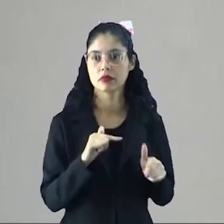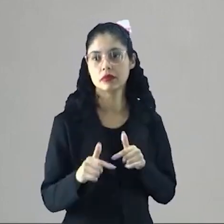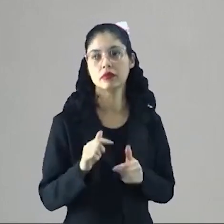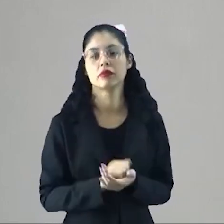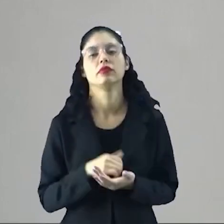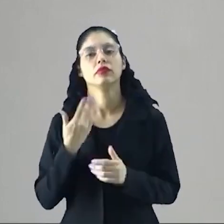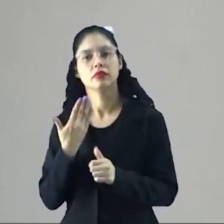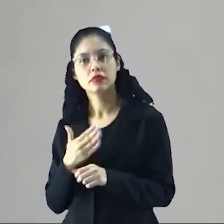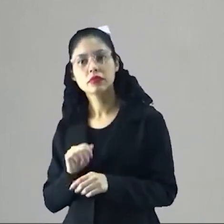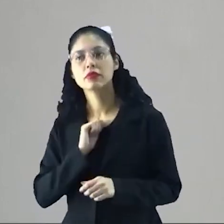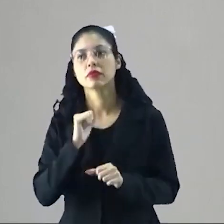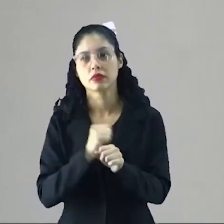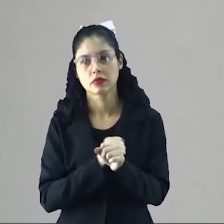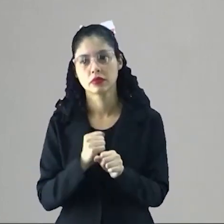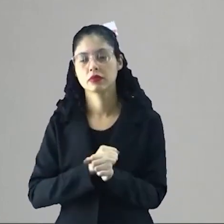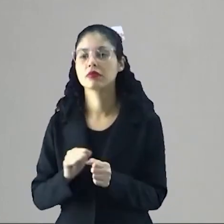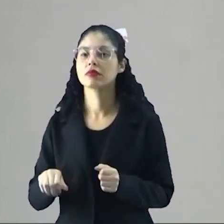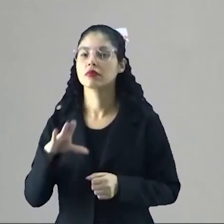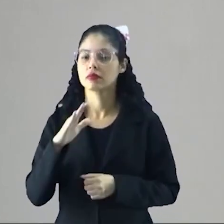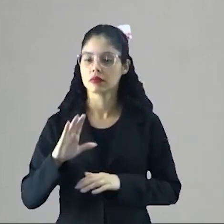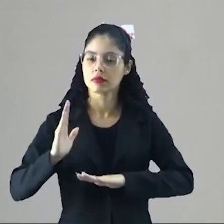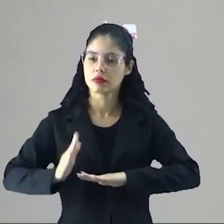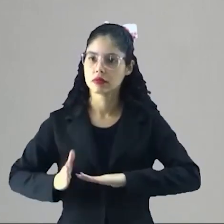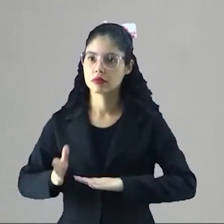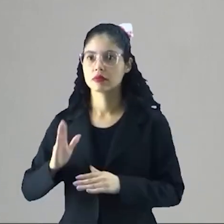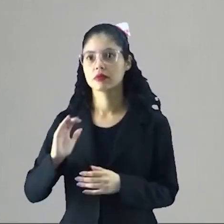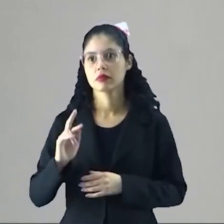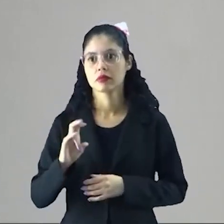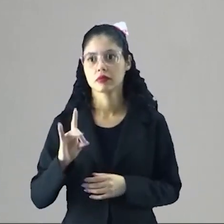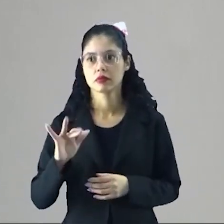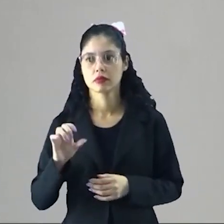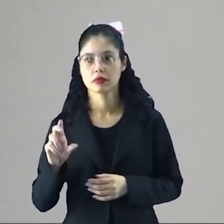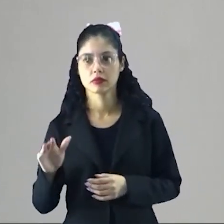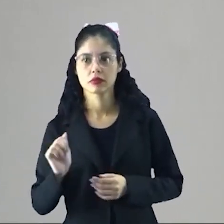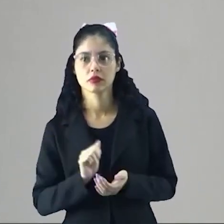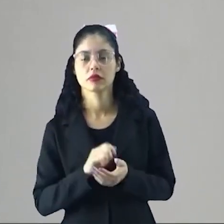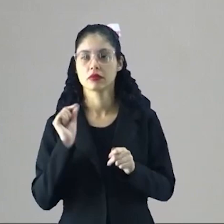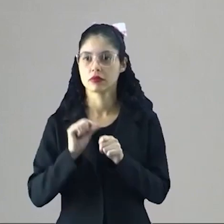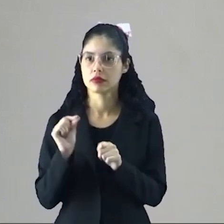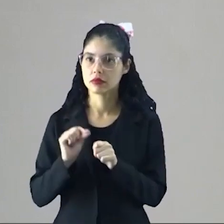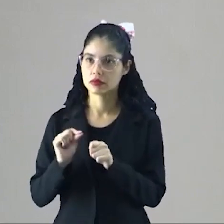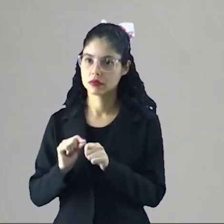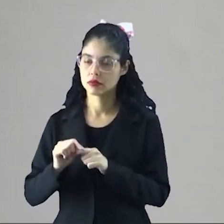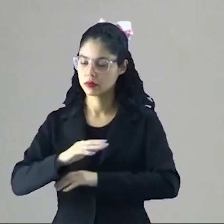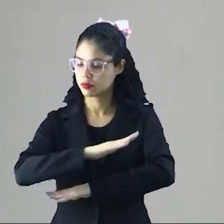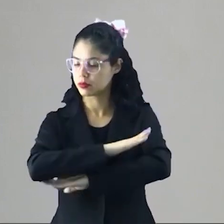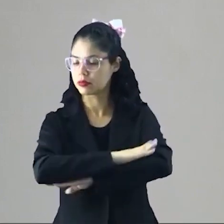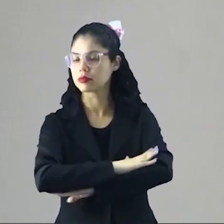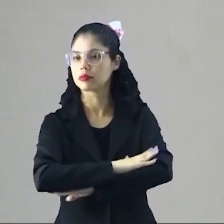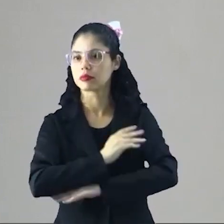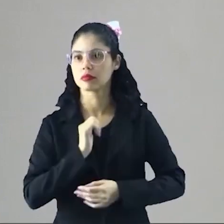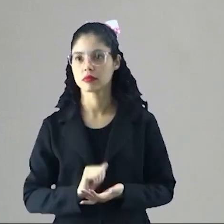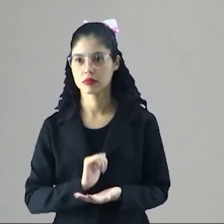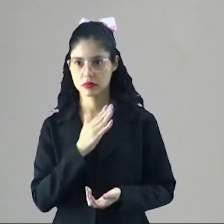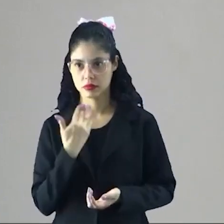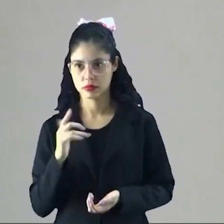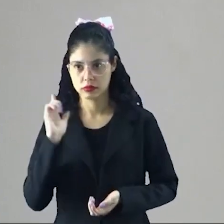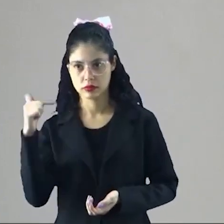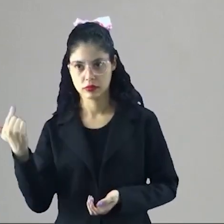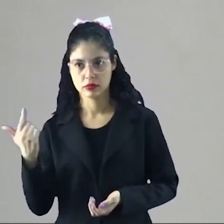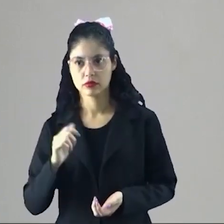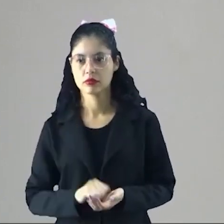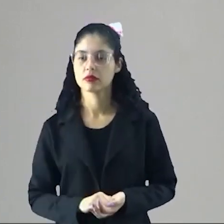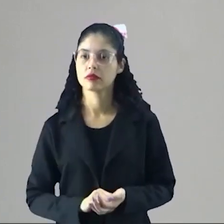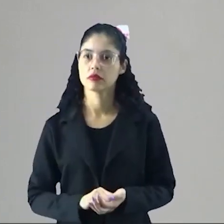trabalha essas obras, que são obras clássicas, são releituras. Então, ele faz a obra da Mona Lisa, ele faz A Morte de Mahat, ele faz John